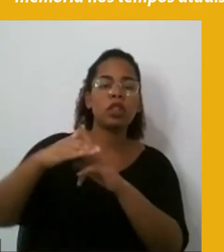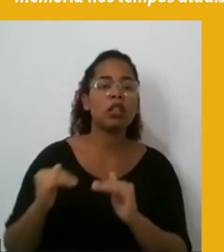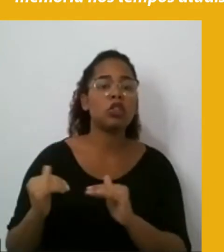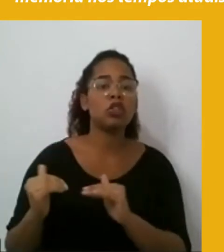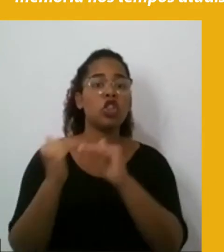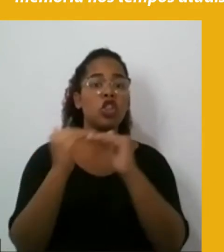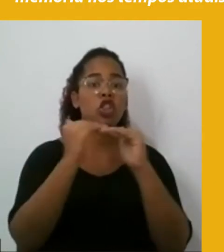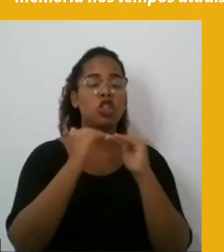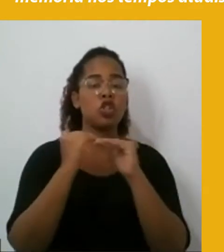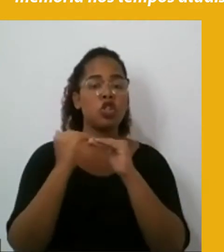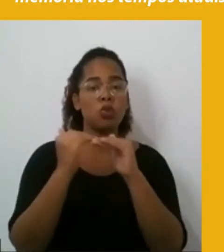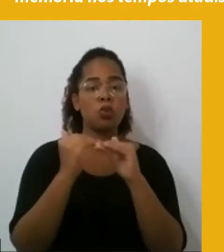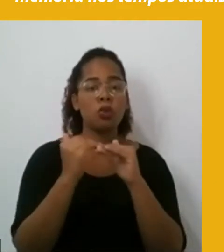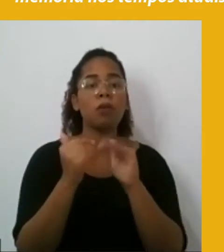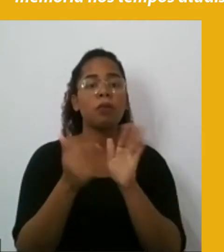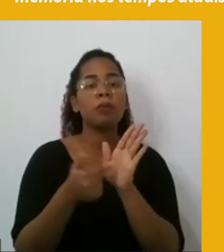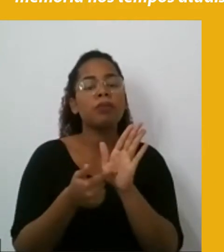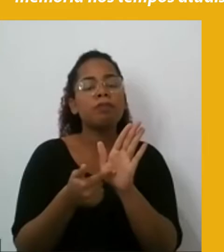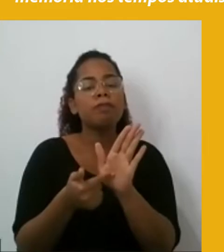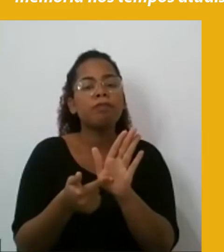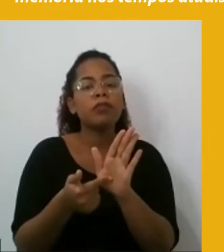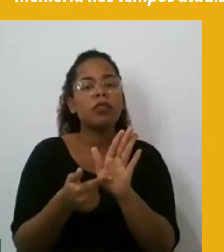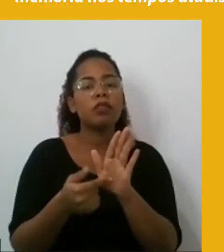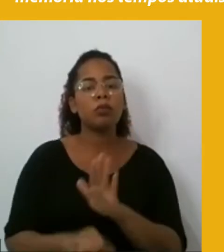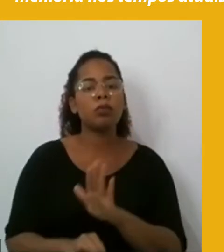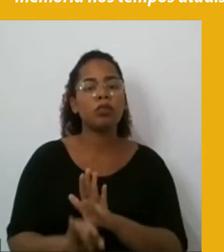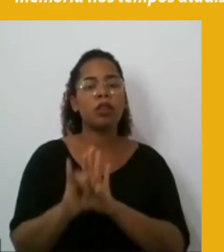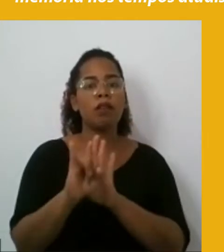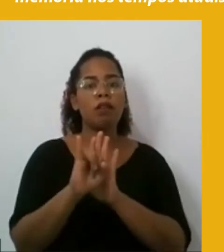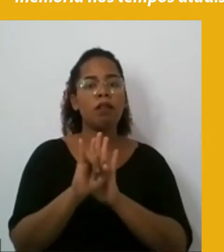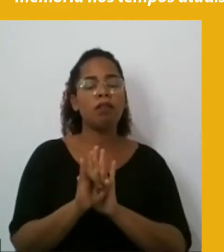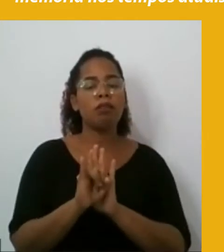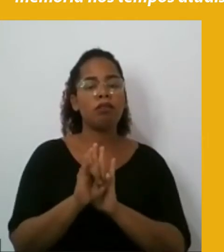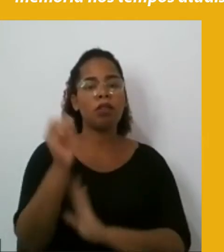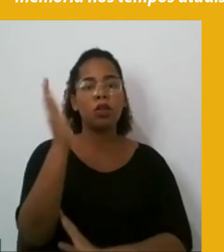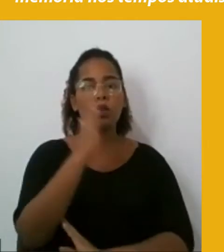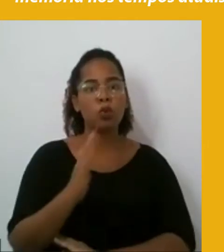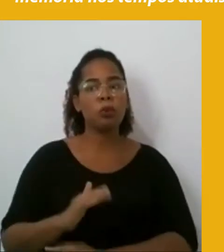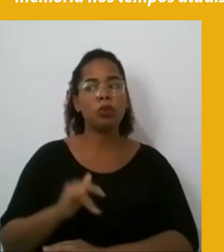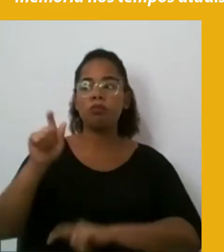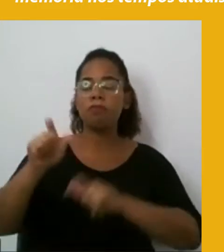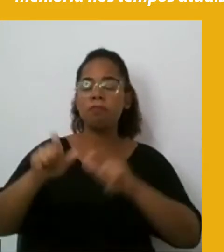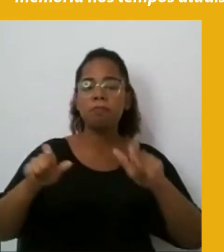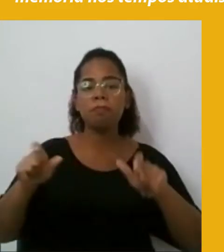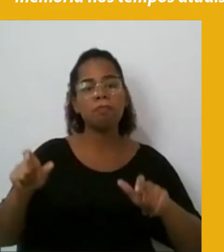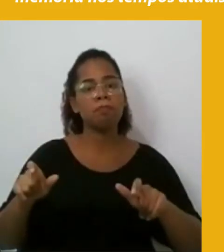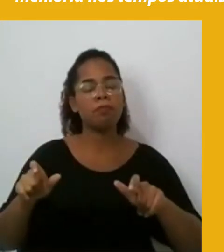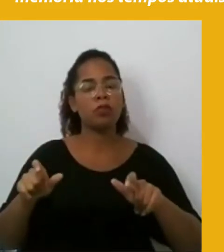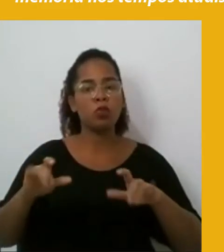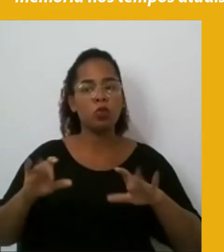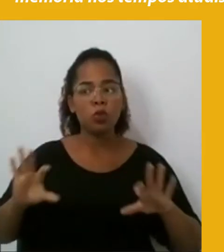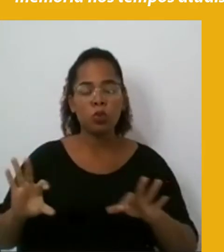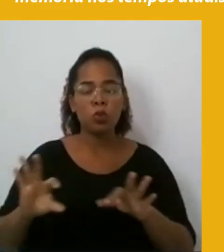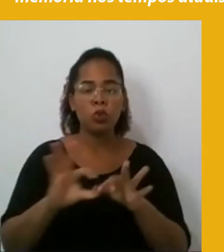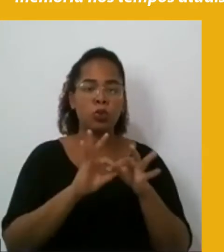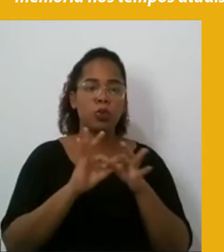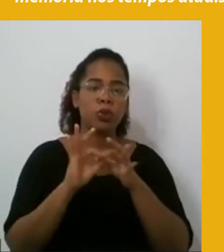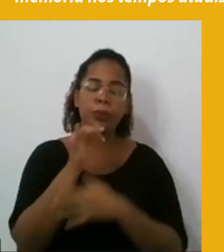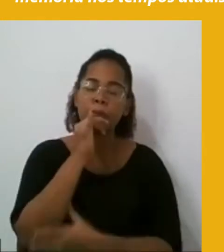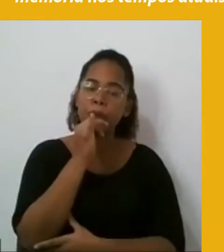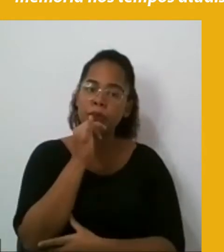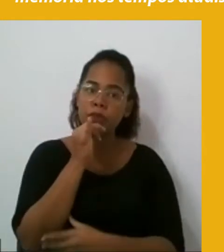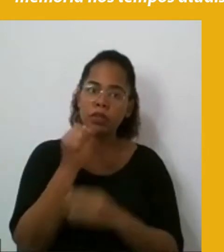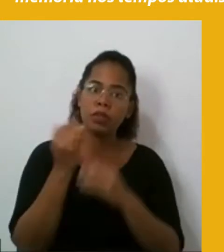a construção de uma identidade que vale a pena ser assumida por todo mundo. O que que nos une como brasileiras e